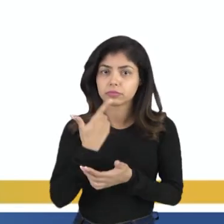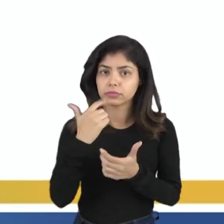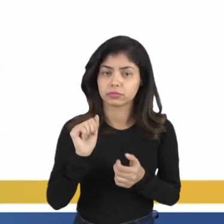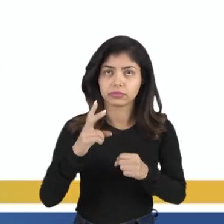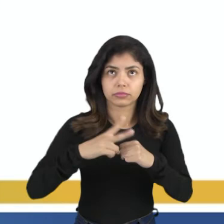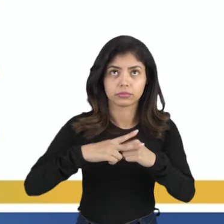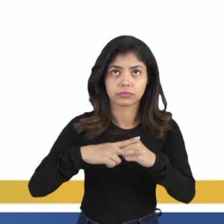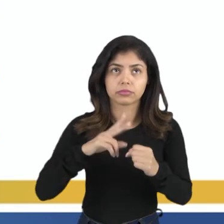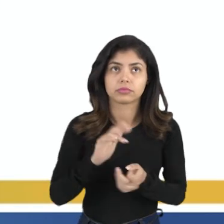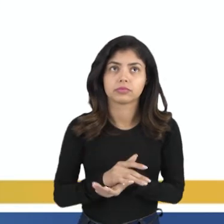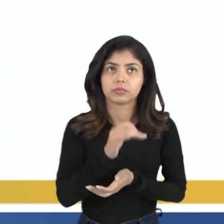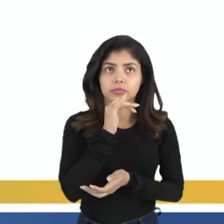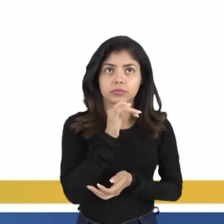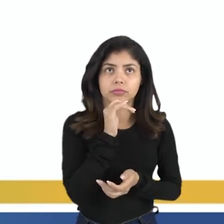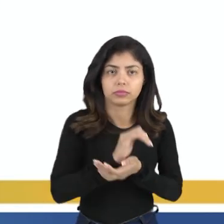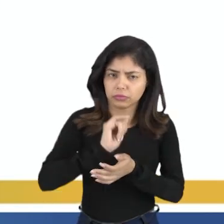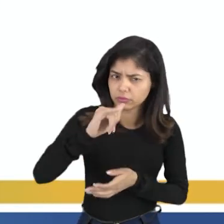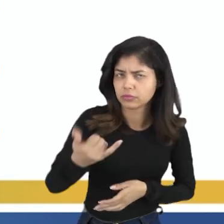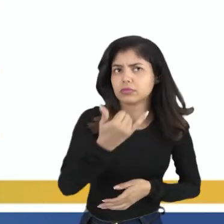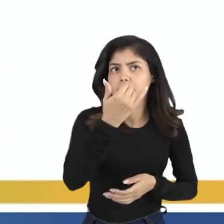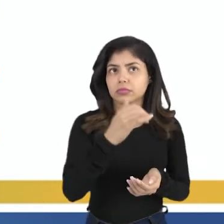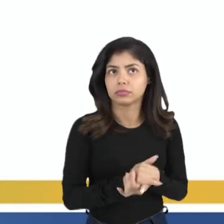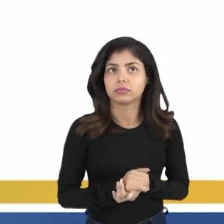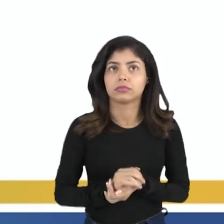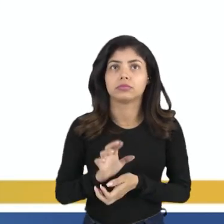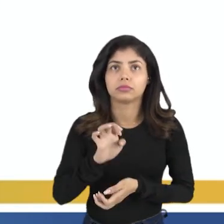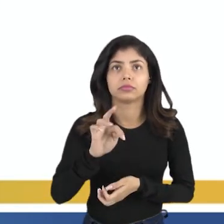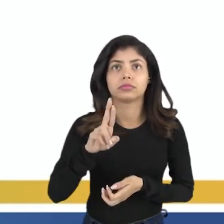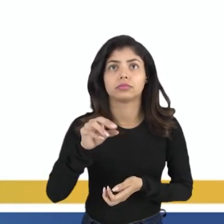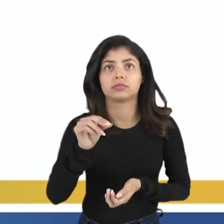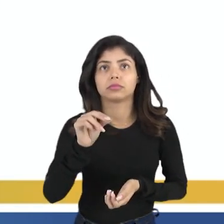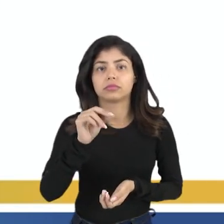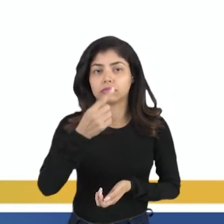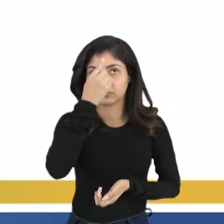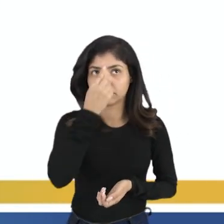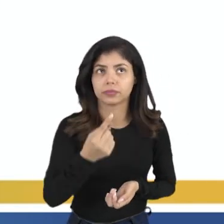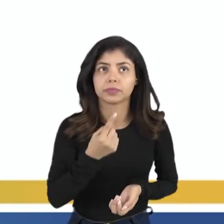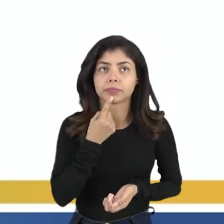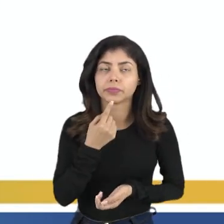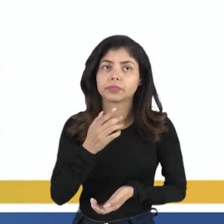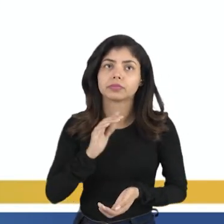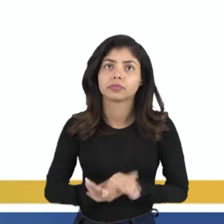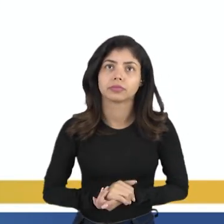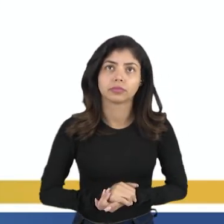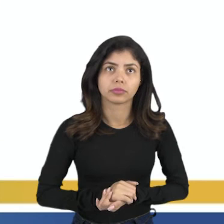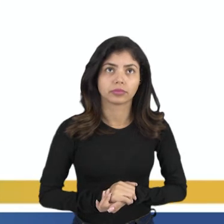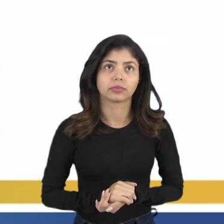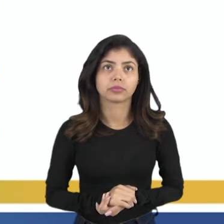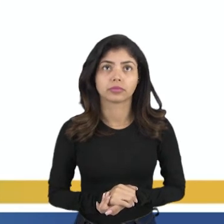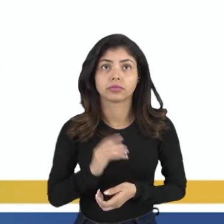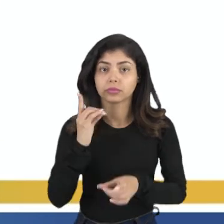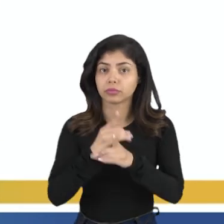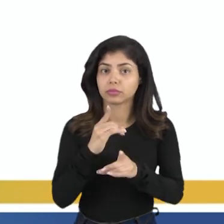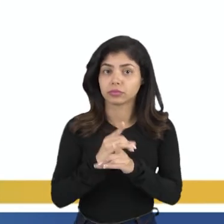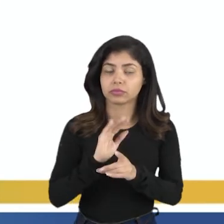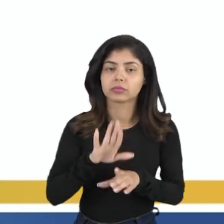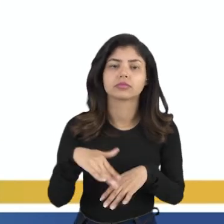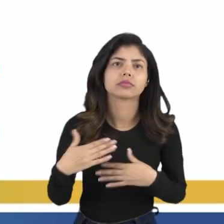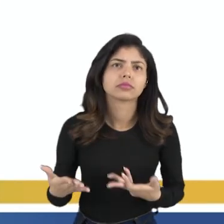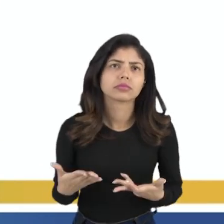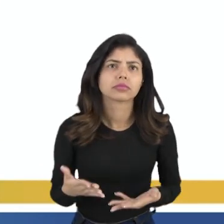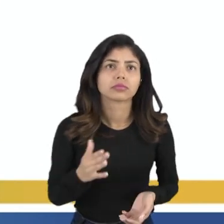linguagem verbal, exemplos de aproveitamento de recursos equivalentes aos da gravura de Escher, encontram-se